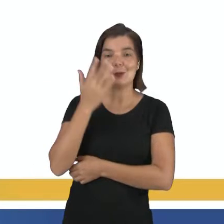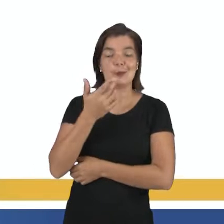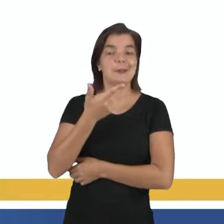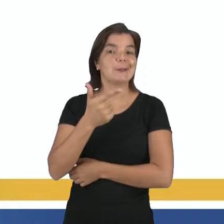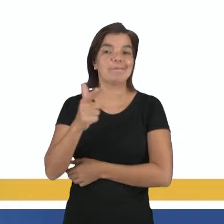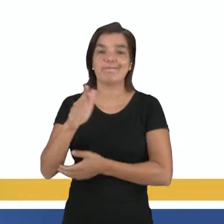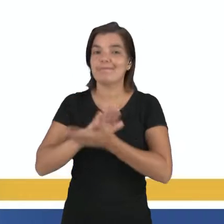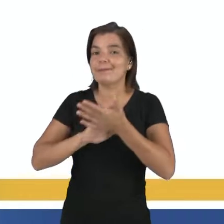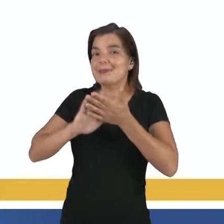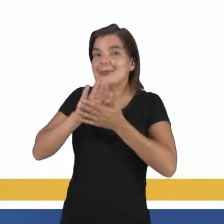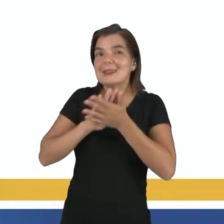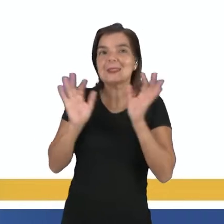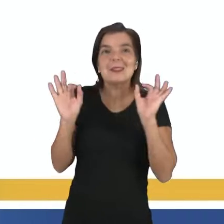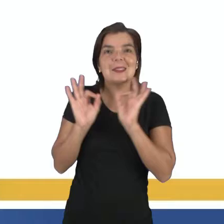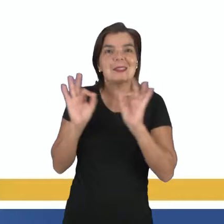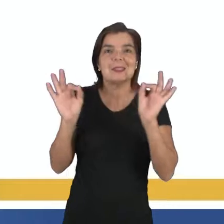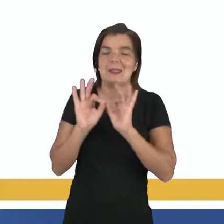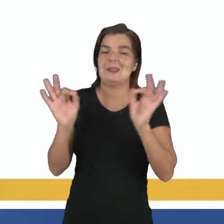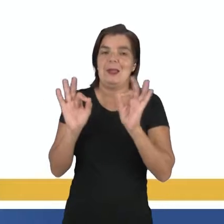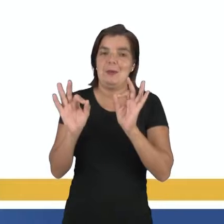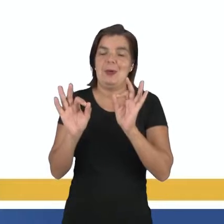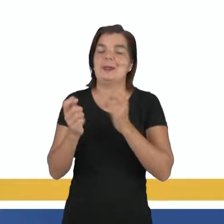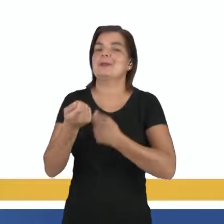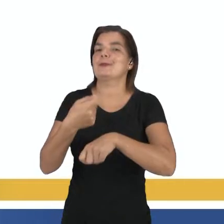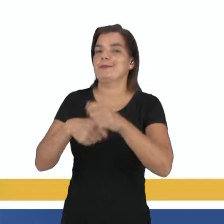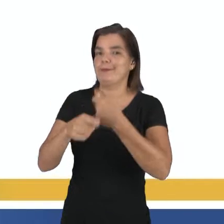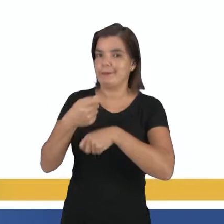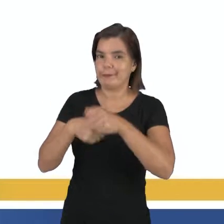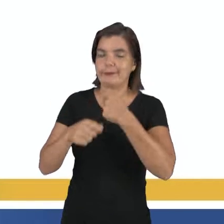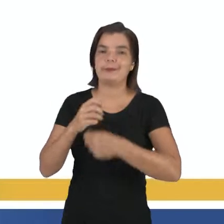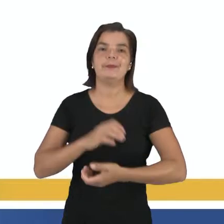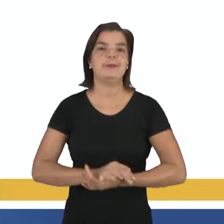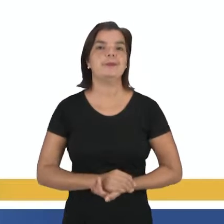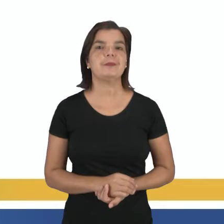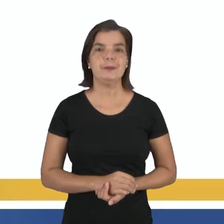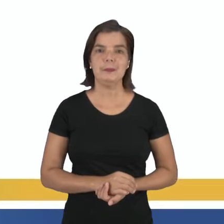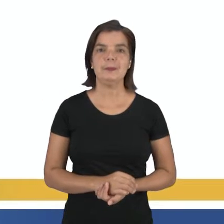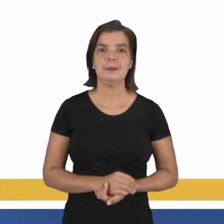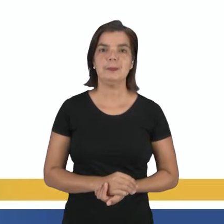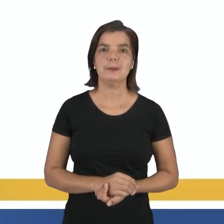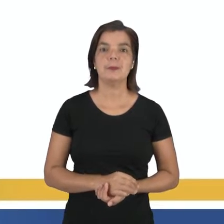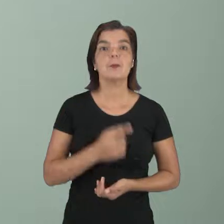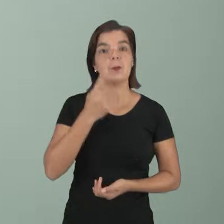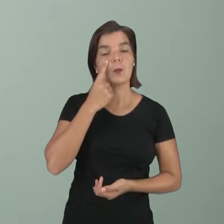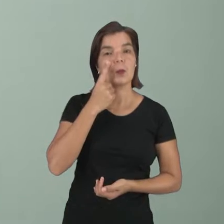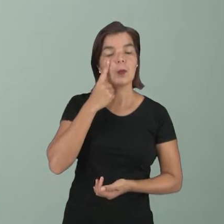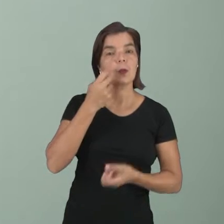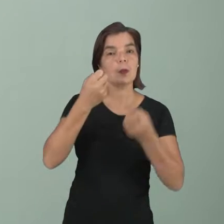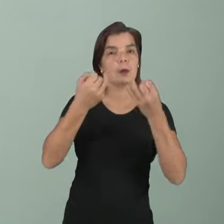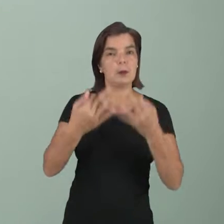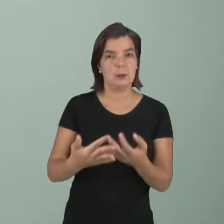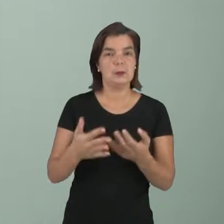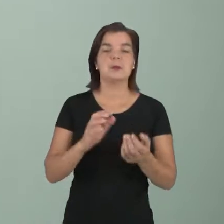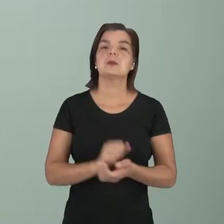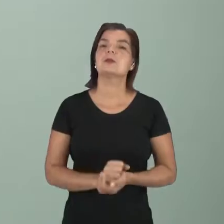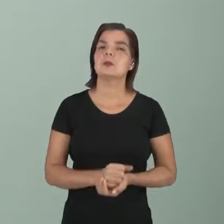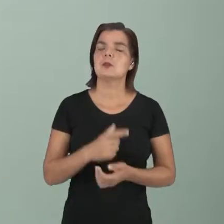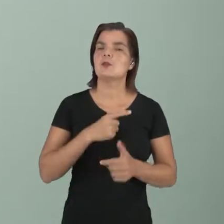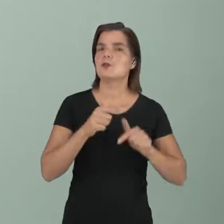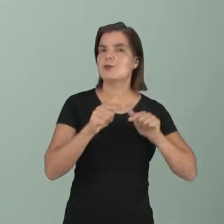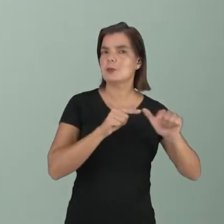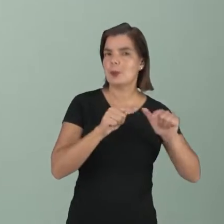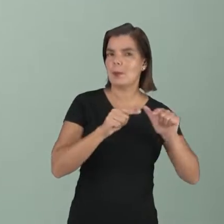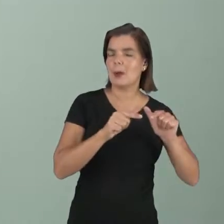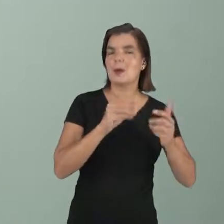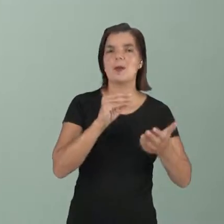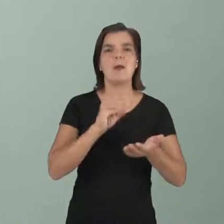pessoas que estão sem realizar qualquer tipo de trabalho nas atividades econômicas. E aí, quando nós falamos dessa questão de